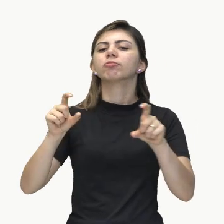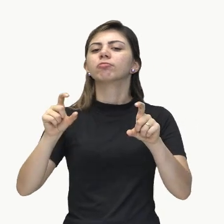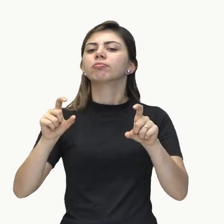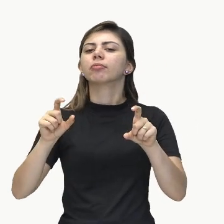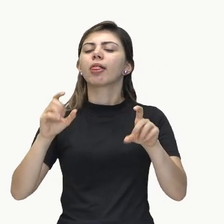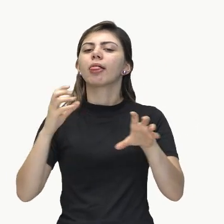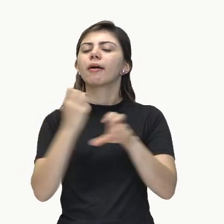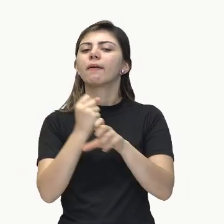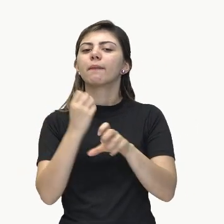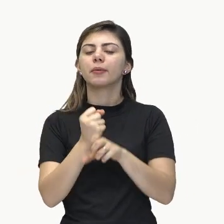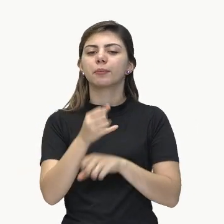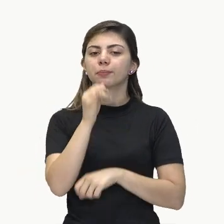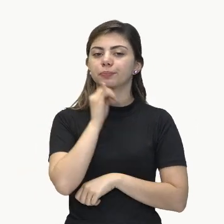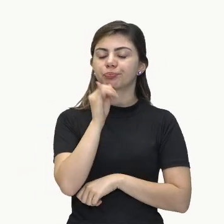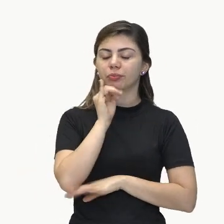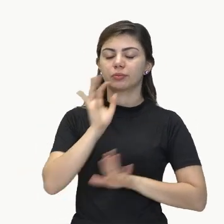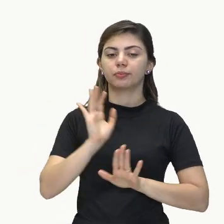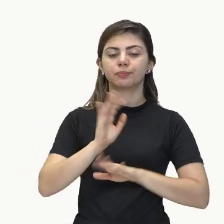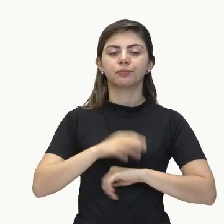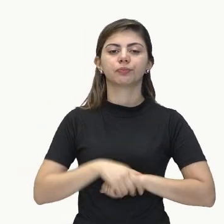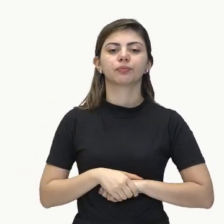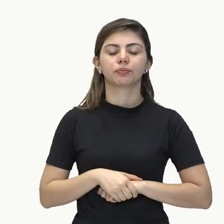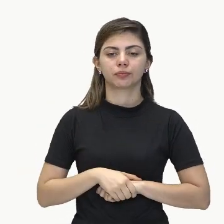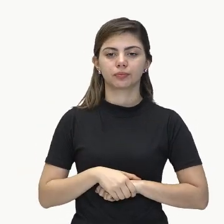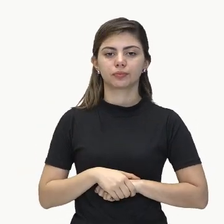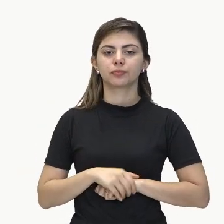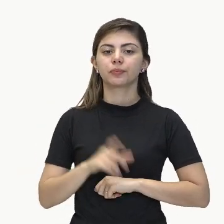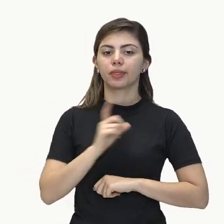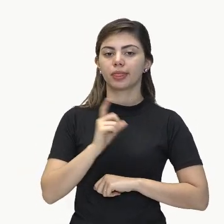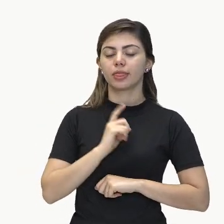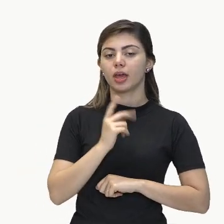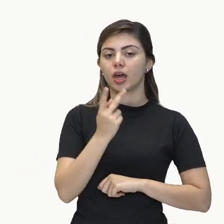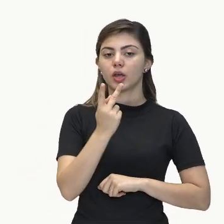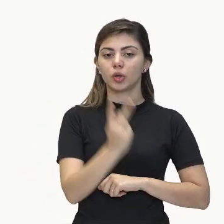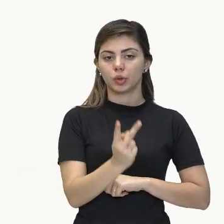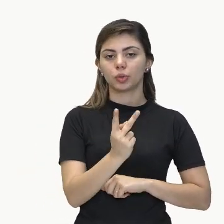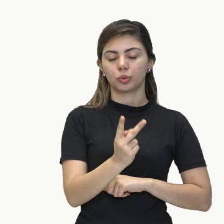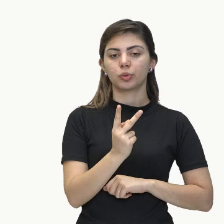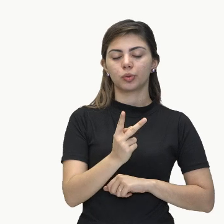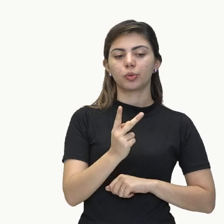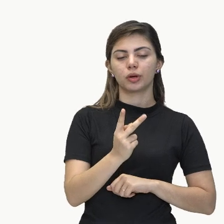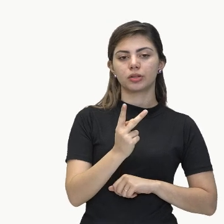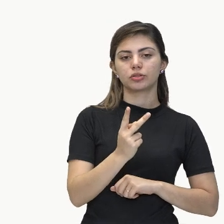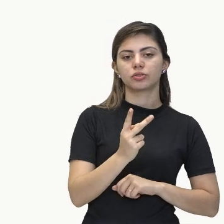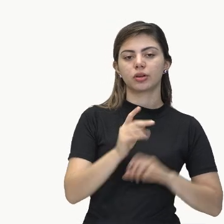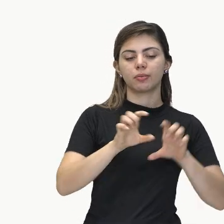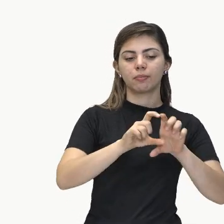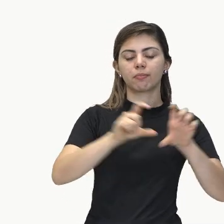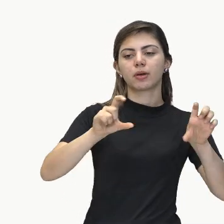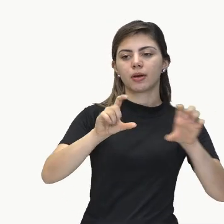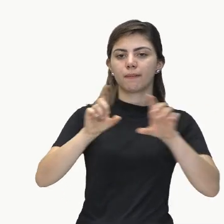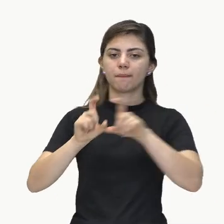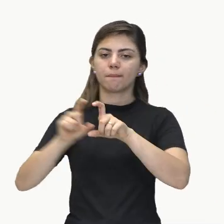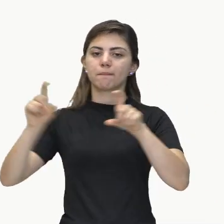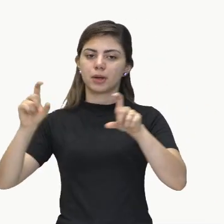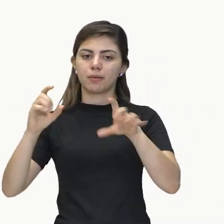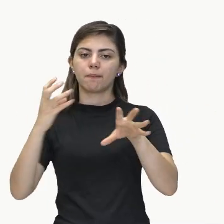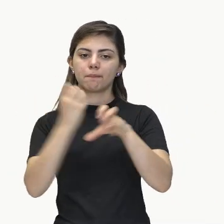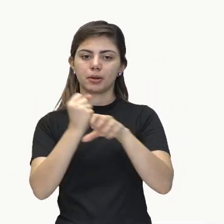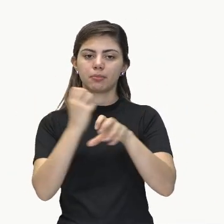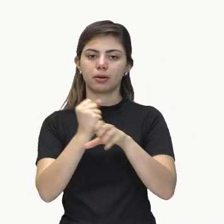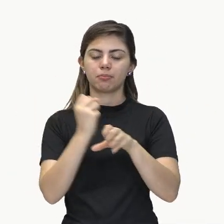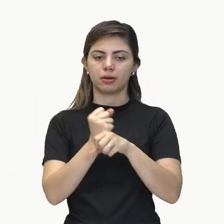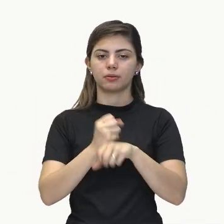possuímos aqui no nosso caso, certo? Duas equações do primeiro grau com duas incógnitas, tá